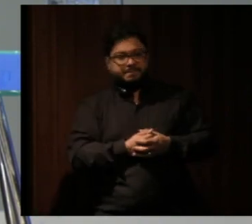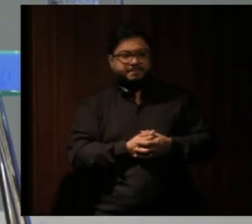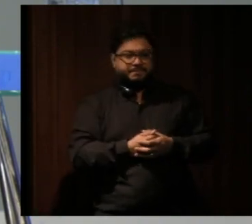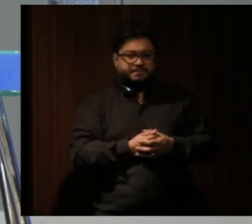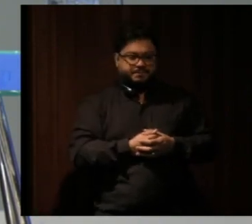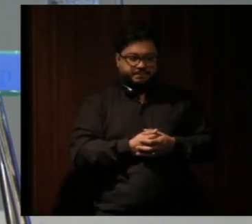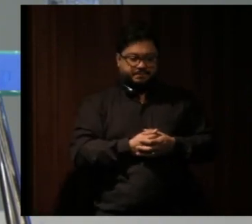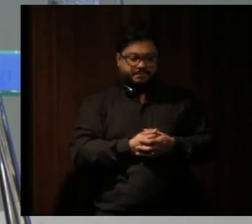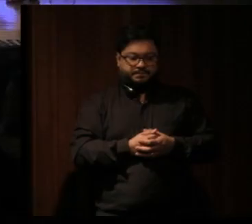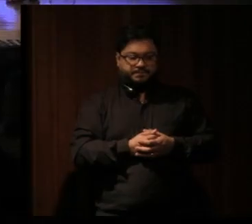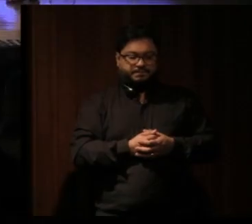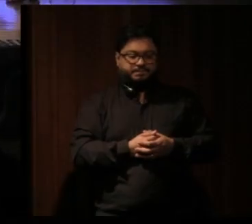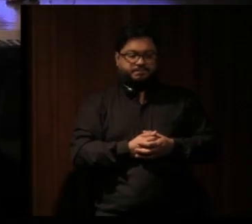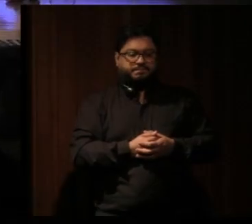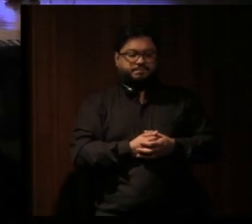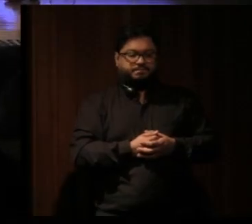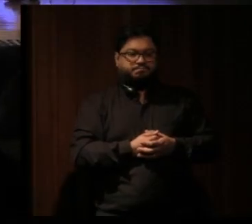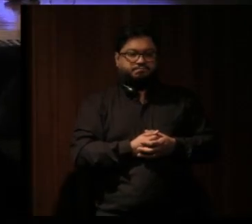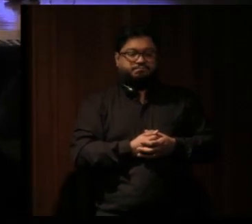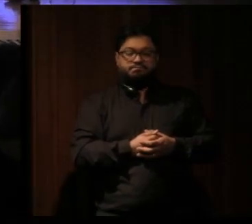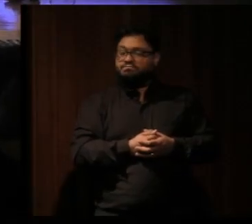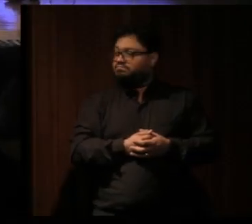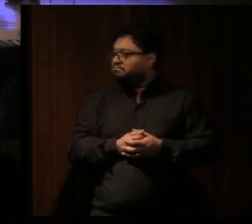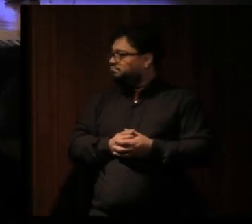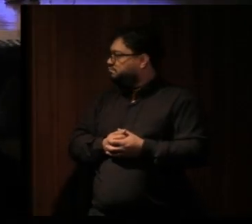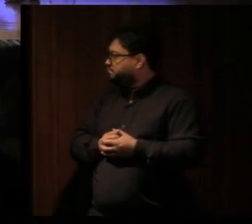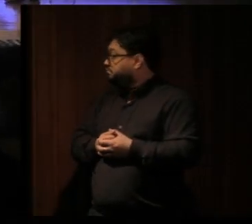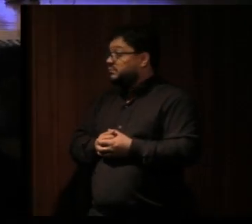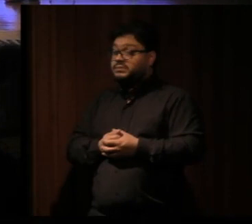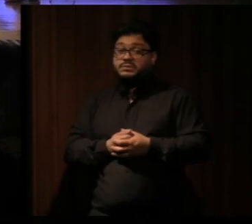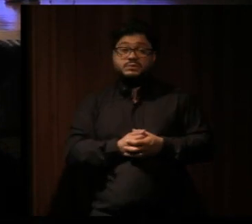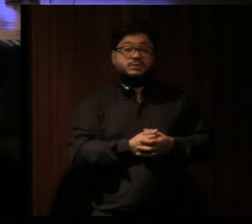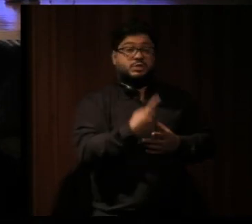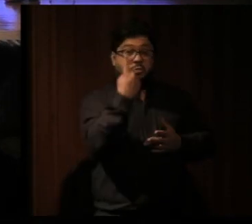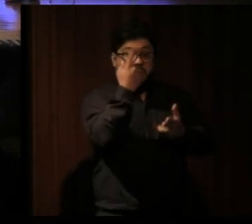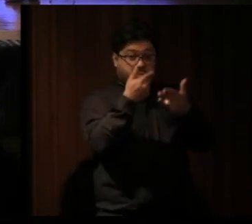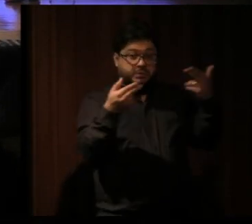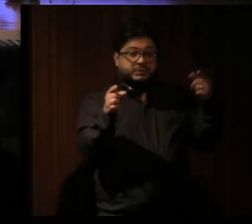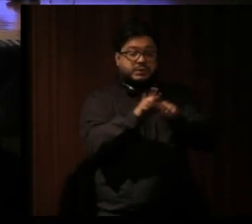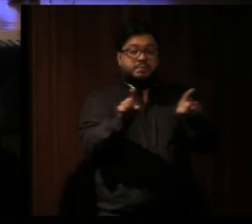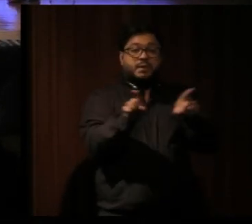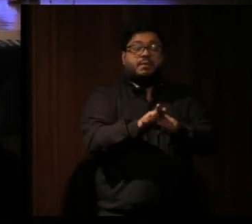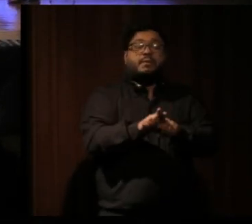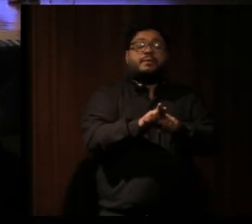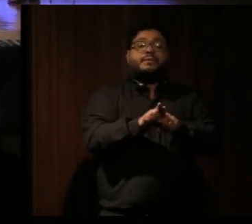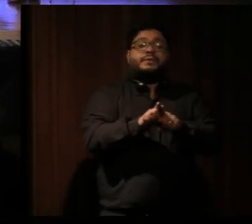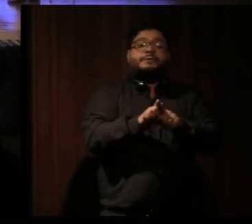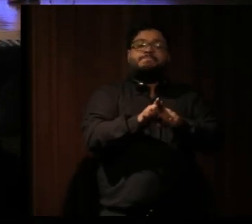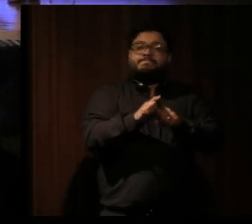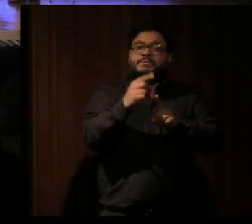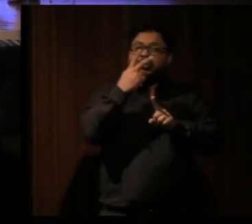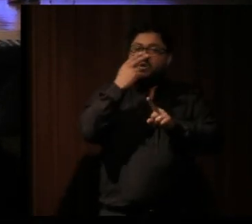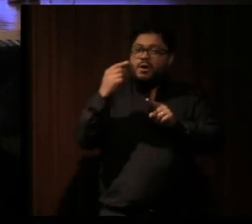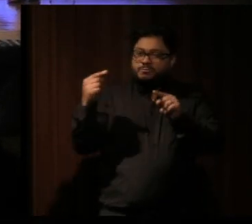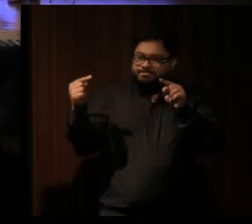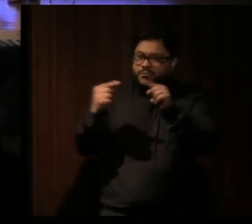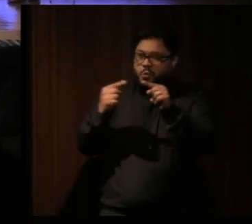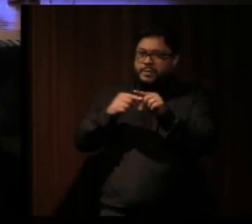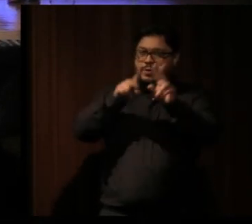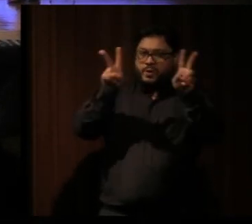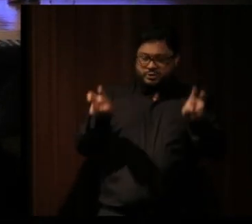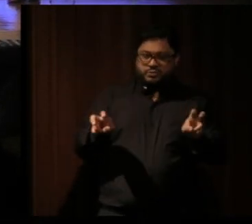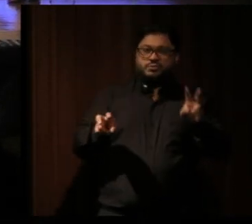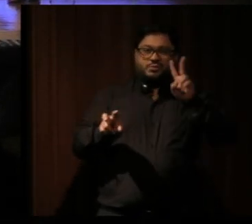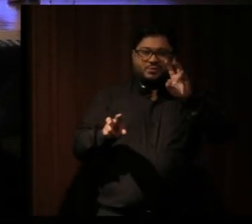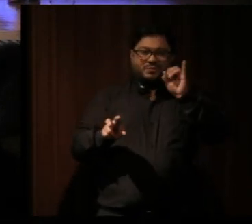minha opinião fazer uma eu vou vou trazer uma questão aqui que eu acho que vai bem na sequência aqui quer dizer do